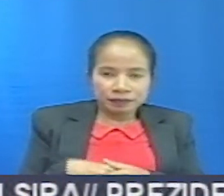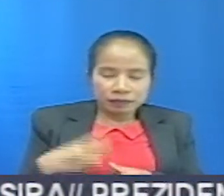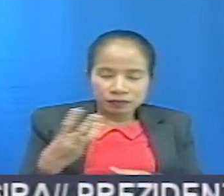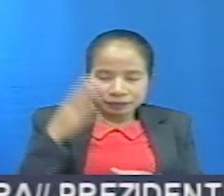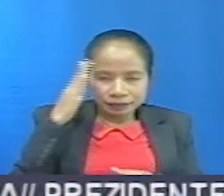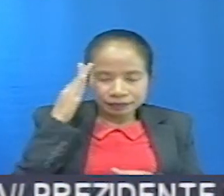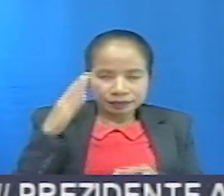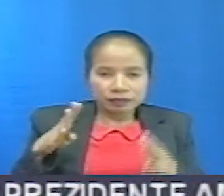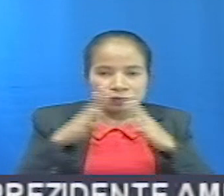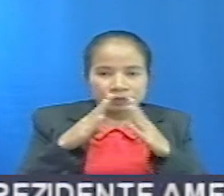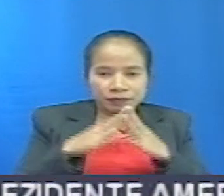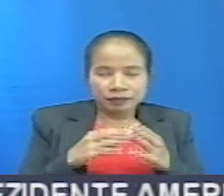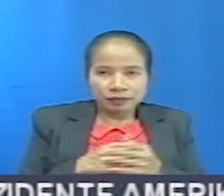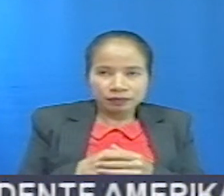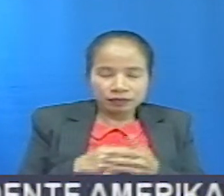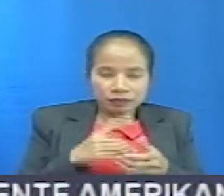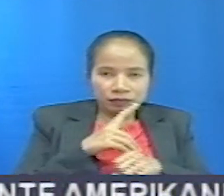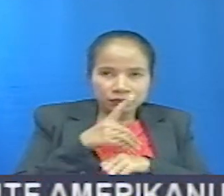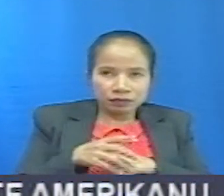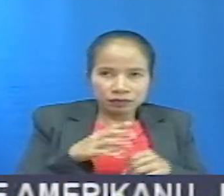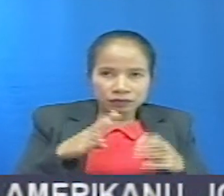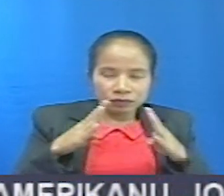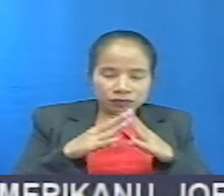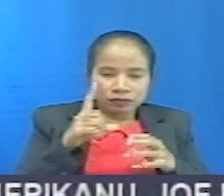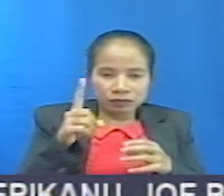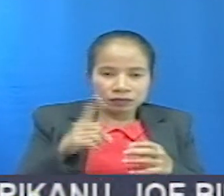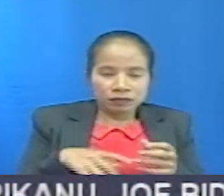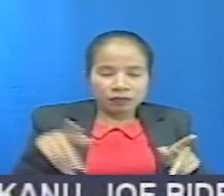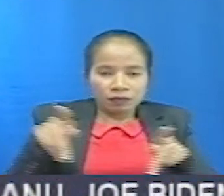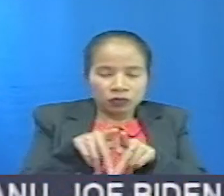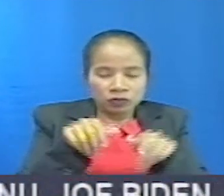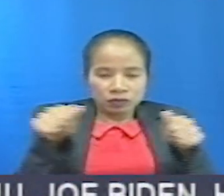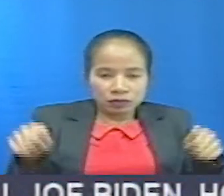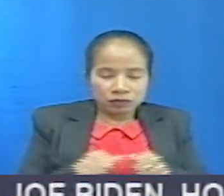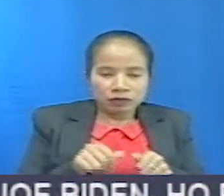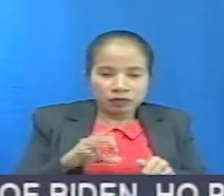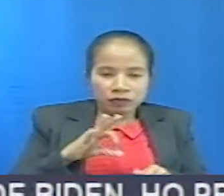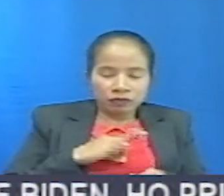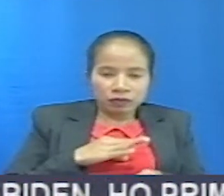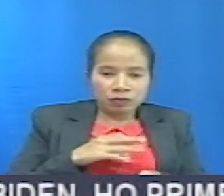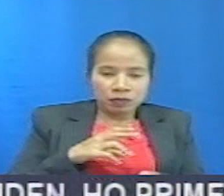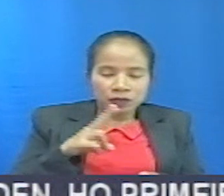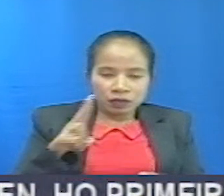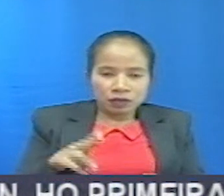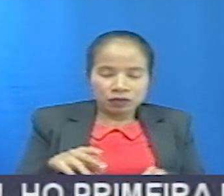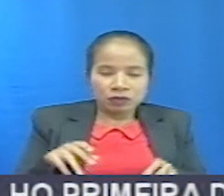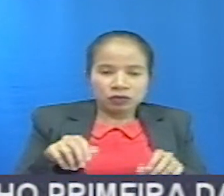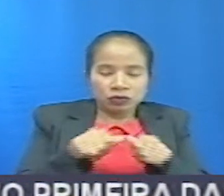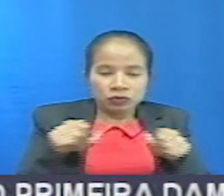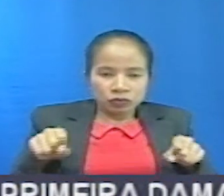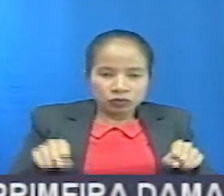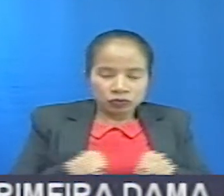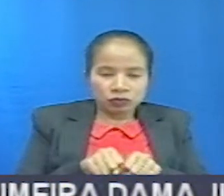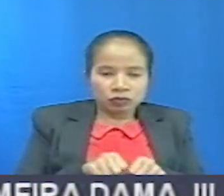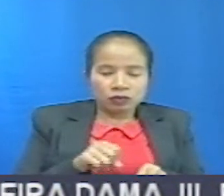a me identifica uma desastre de última ida, e a posto administrativo Fato Barlio, suku Fato